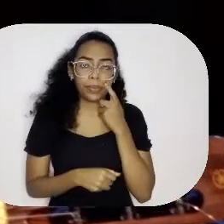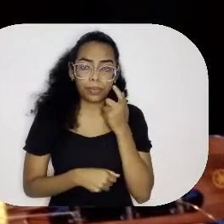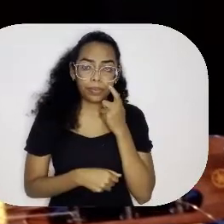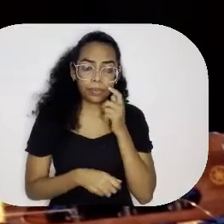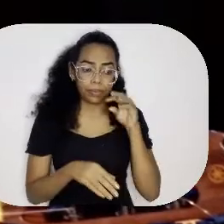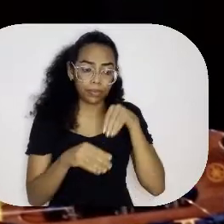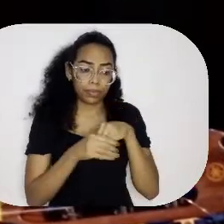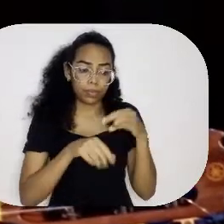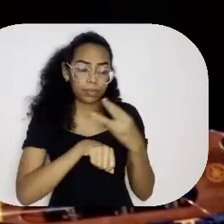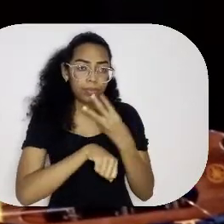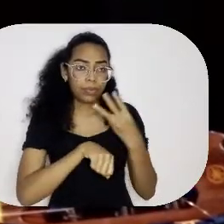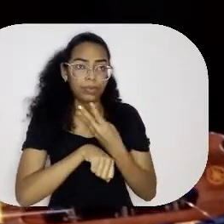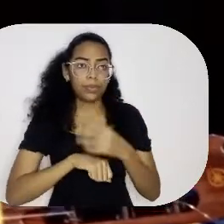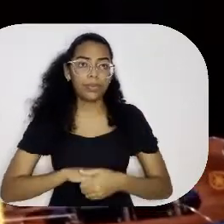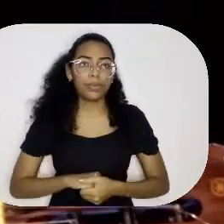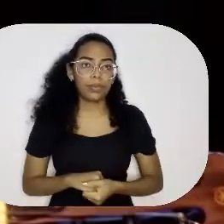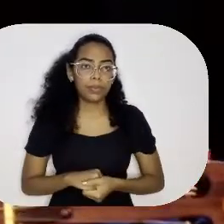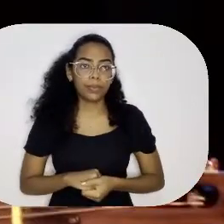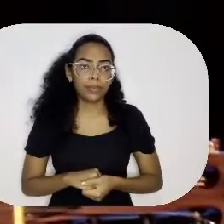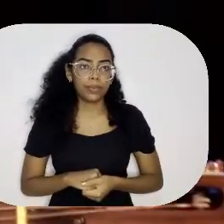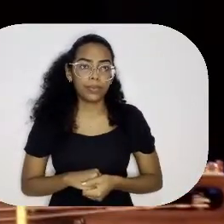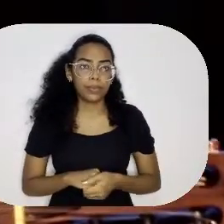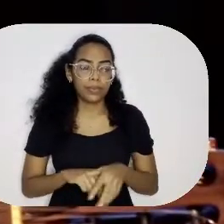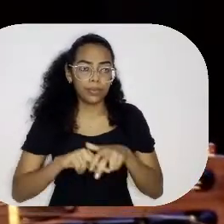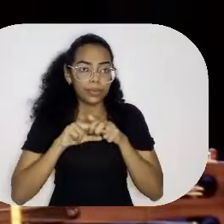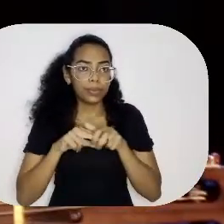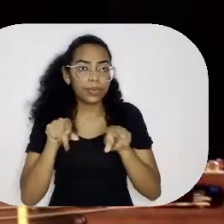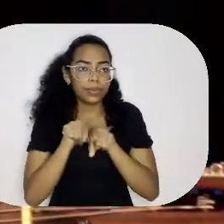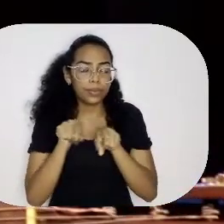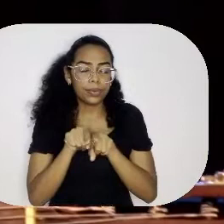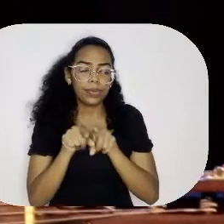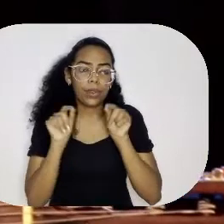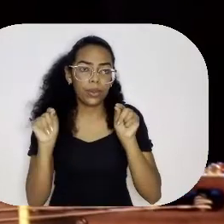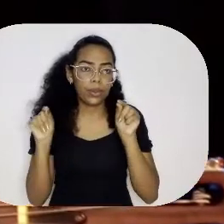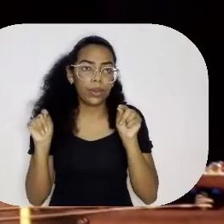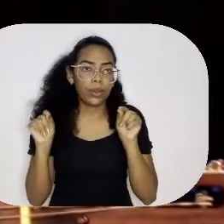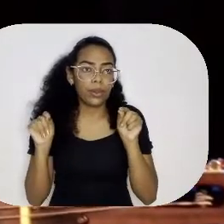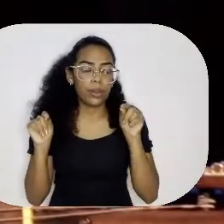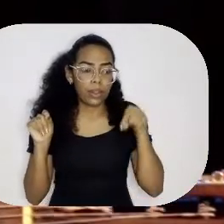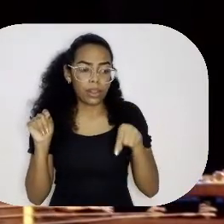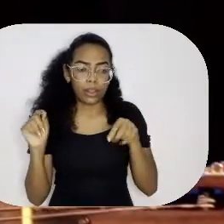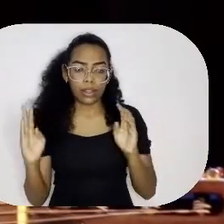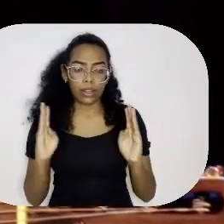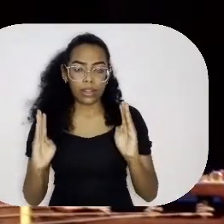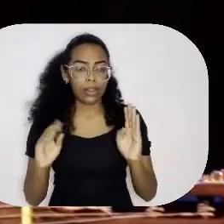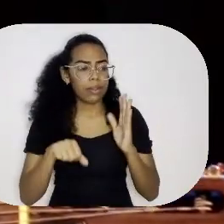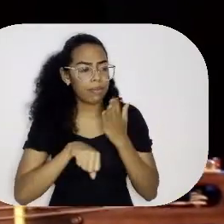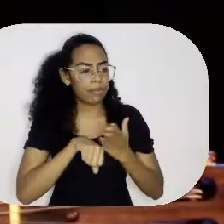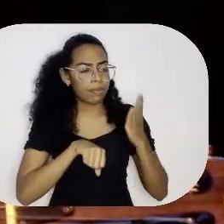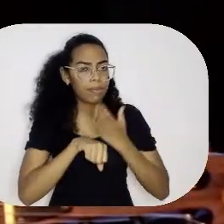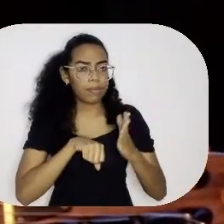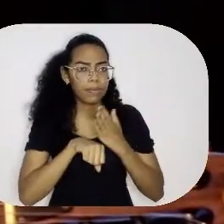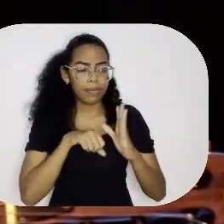de uma distribuição no WhatsApp. Então, esse disco foi muito feito também através desse momento aqui, que é o ensaio